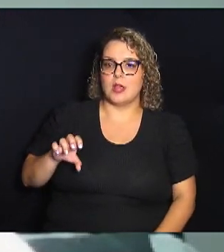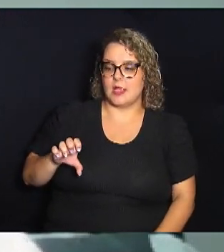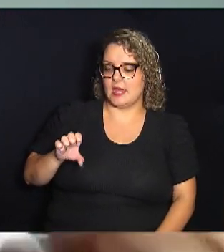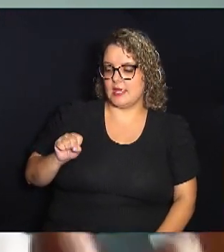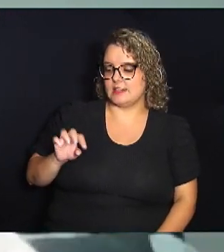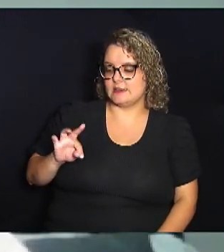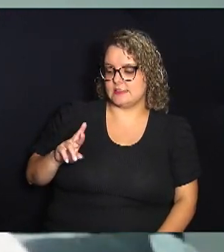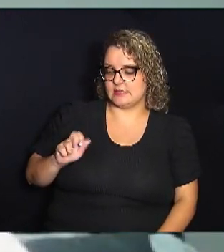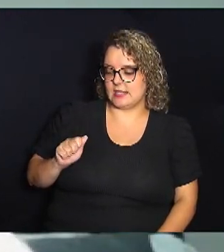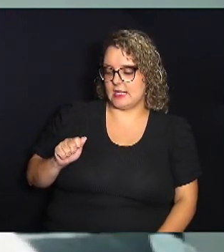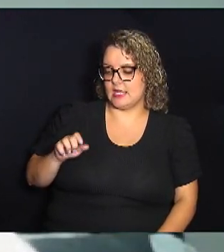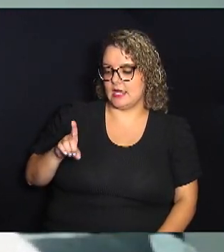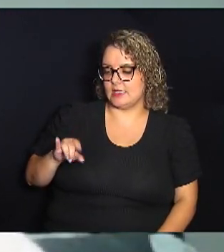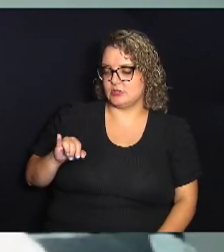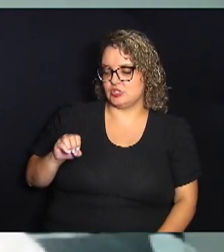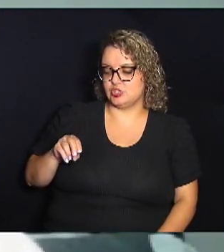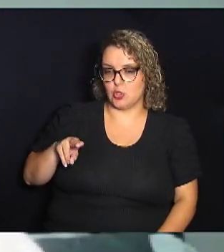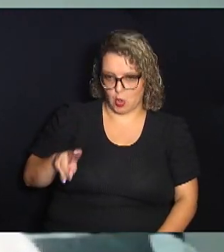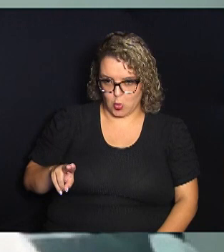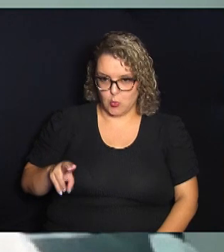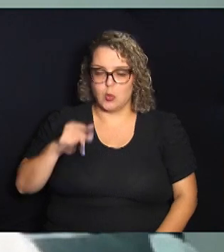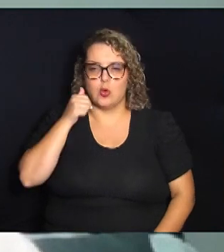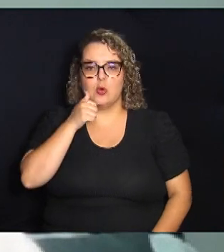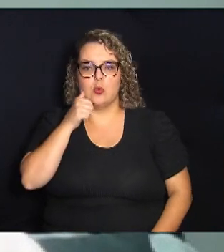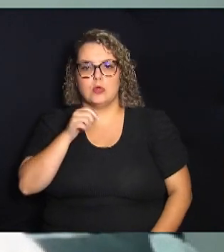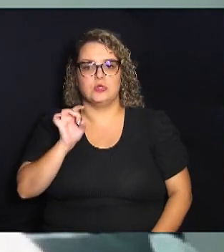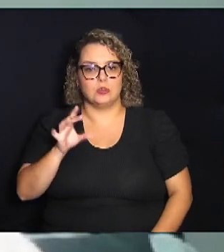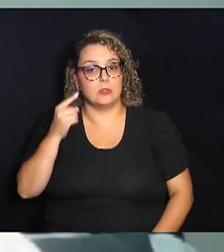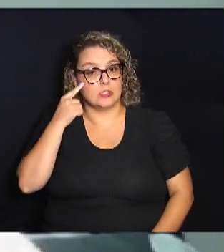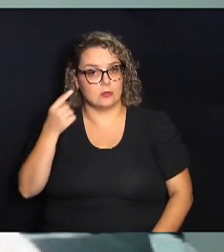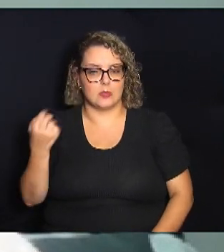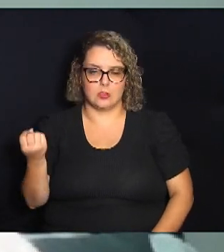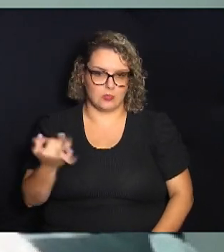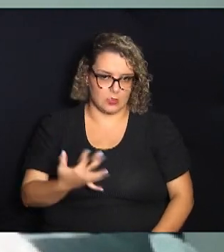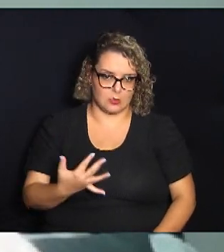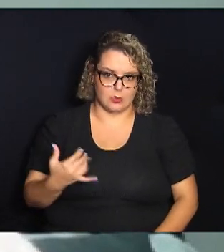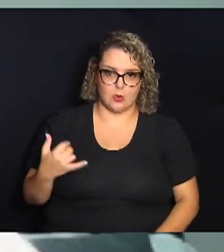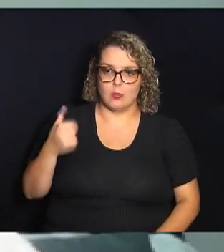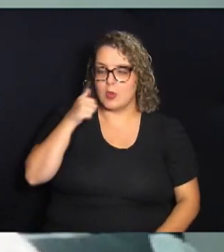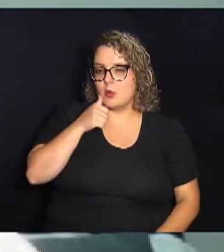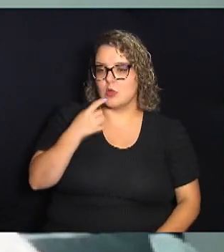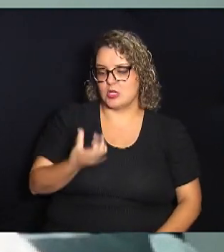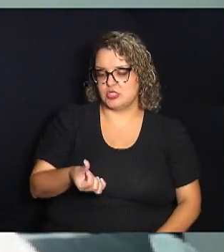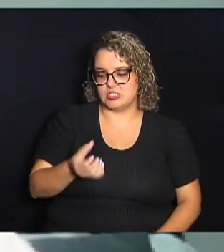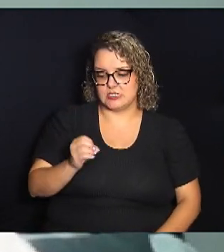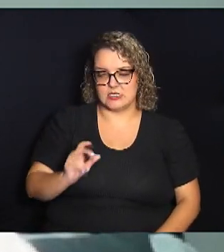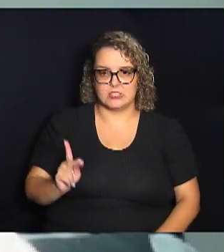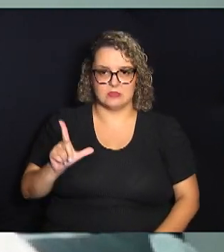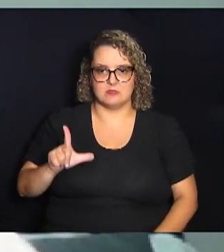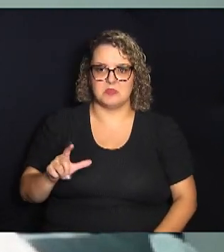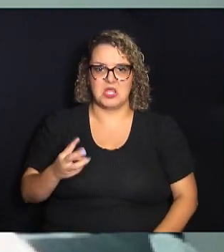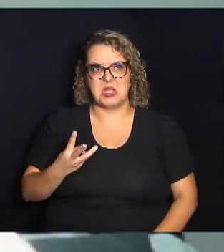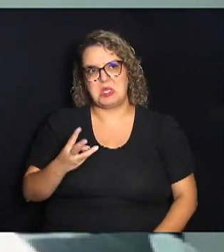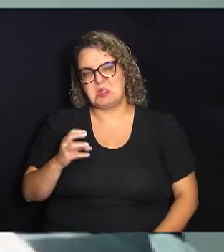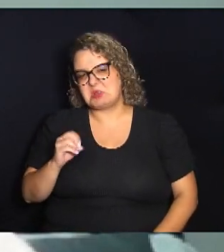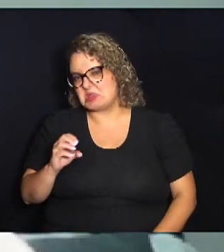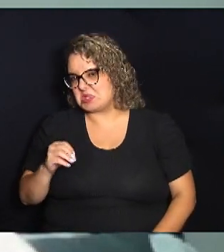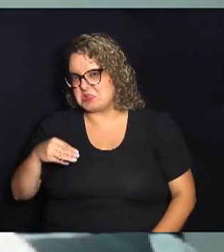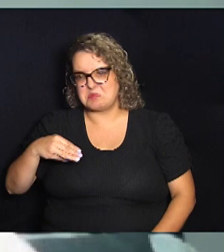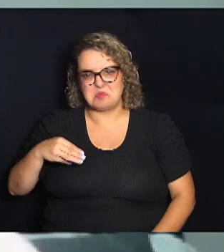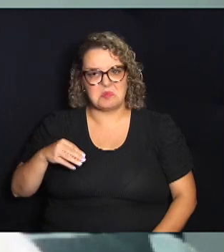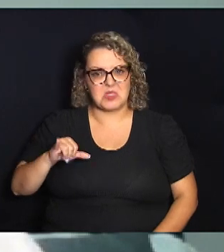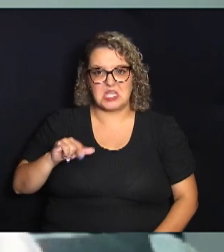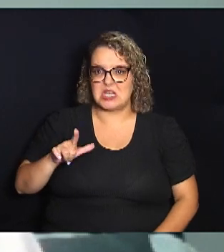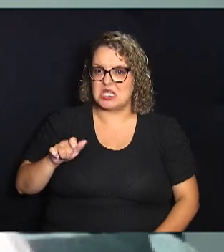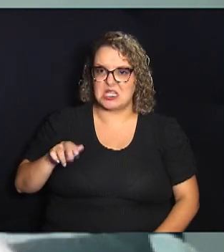só para você ter uma ideia de quantidade. Uma mulher de 60 quilos, você vai usar aí 300 miligramas de